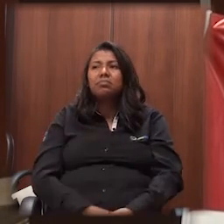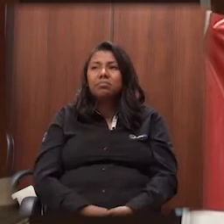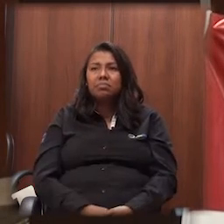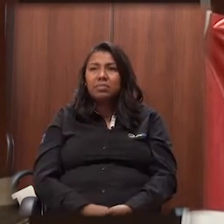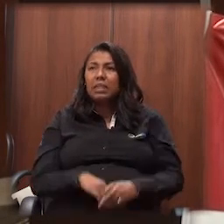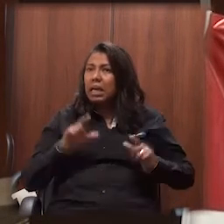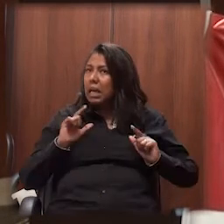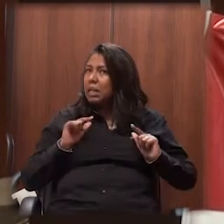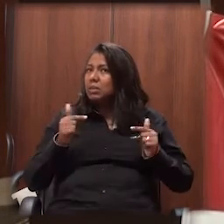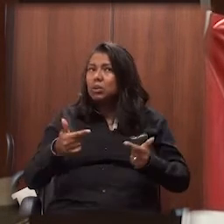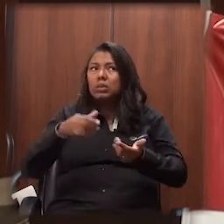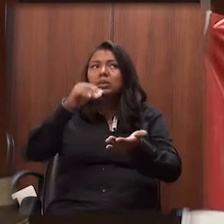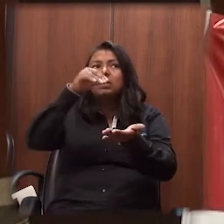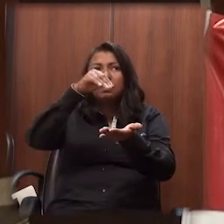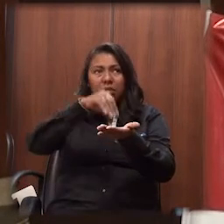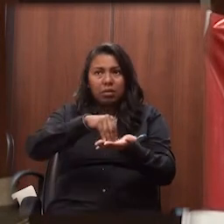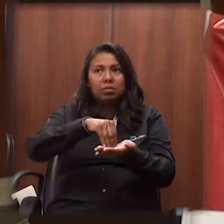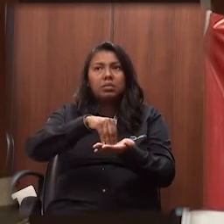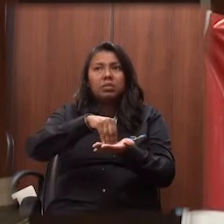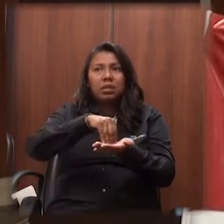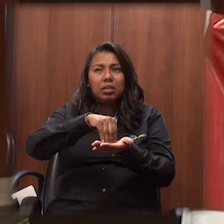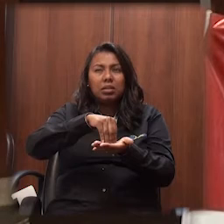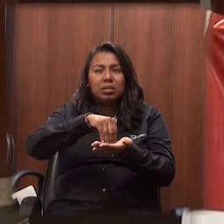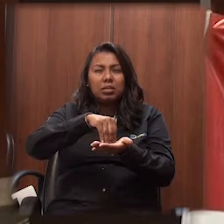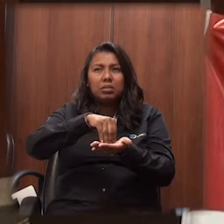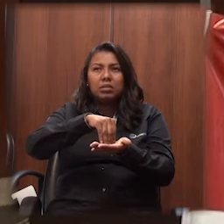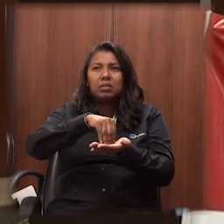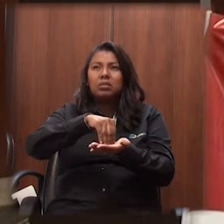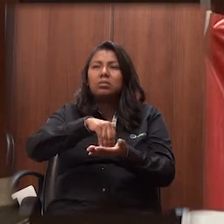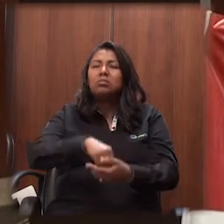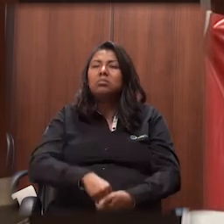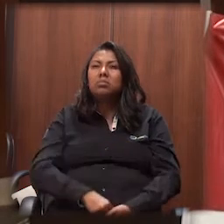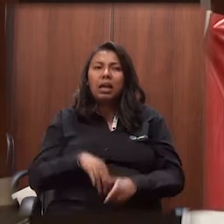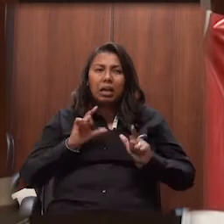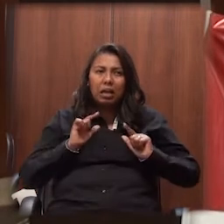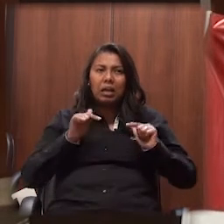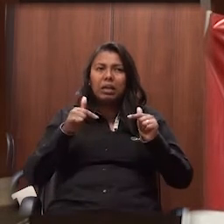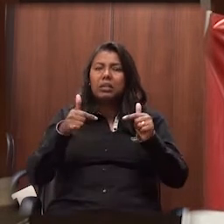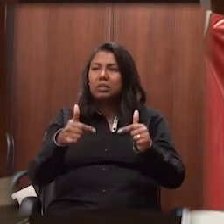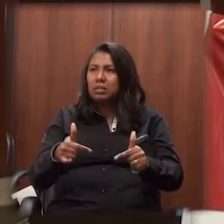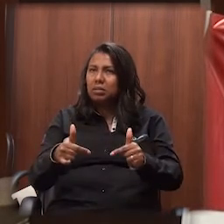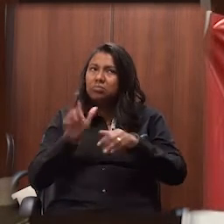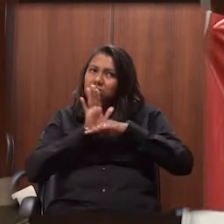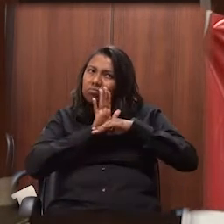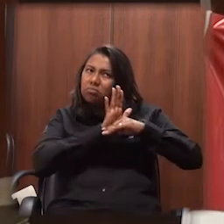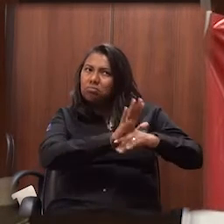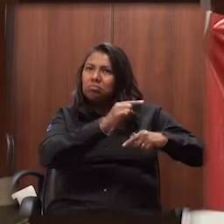de ações estruturantes e realmente comprometidas e sistemáticas em termos de políticas públicas.